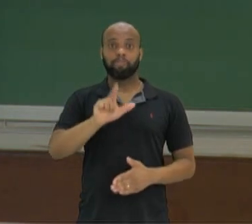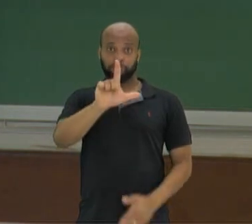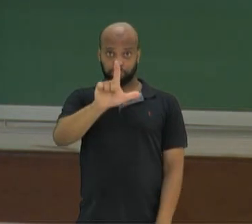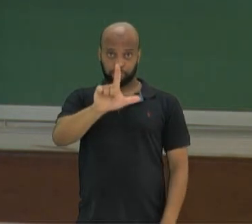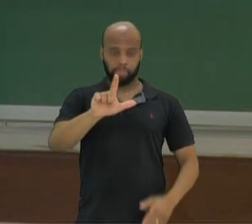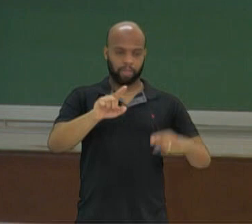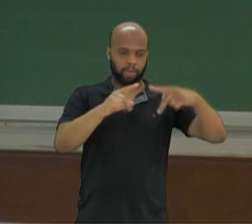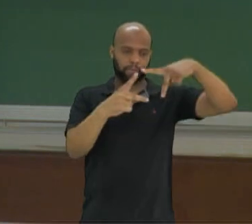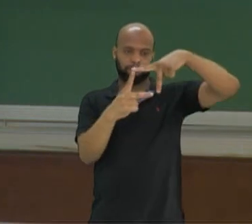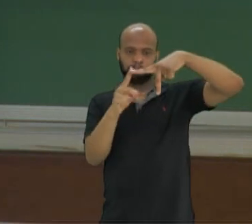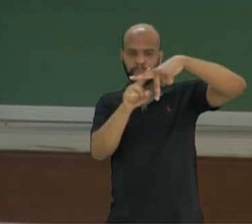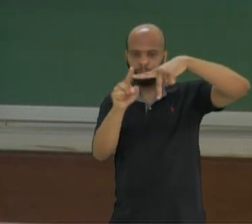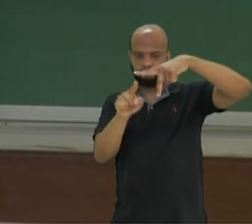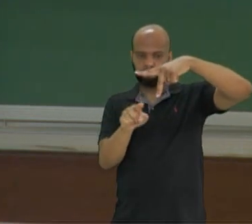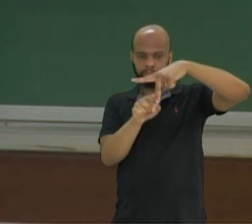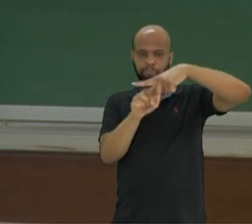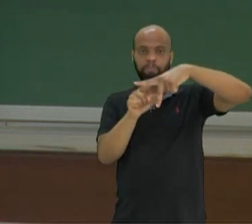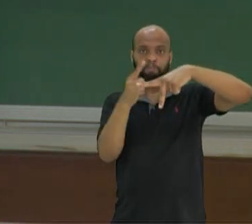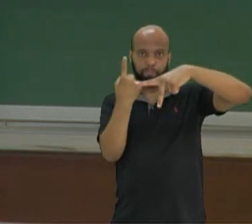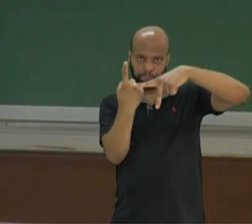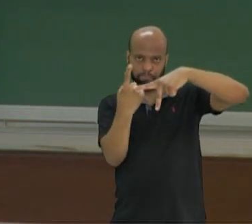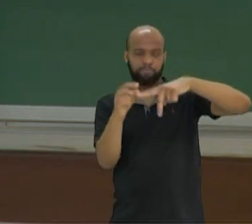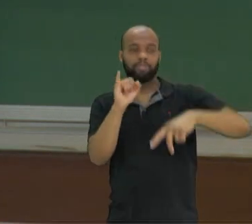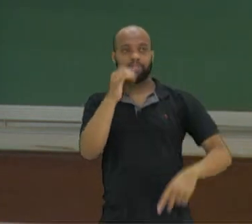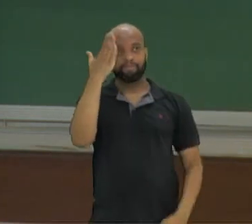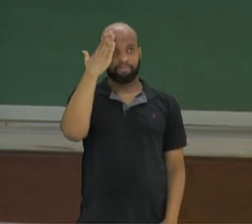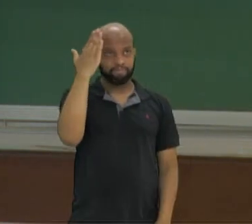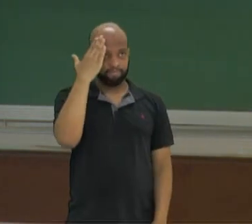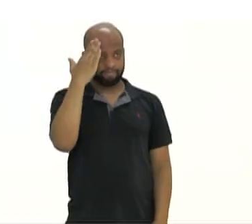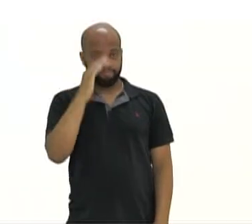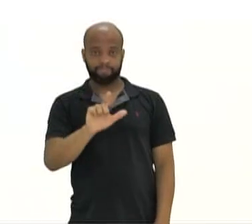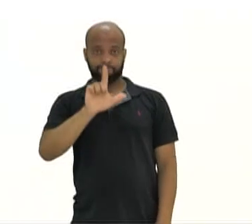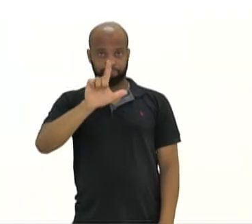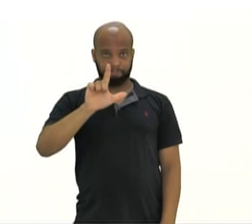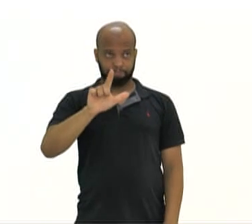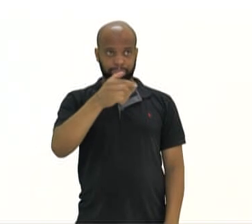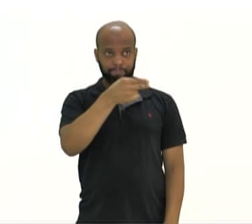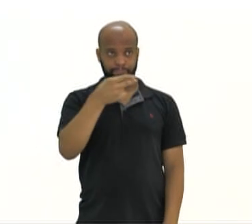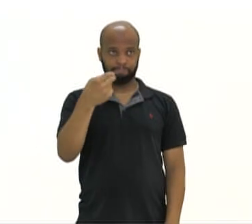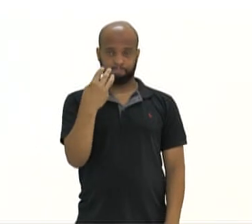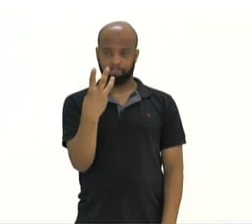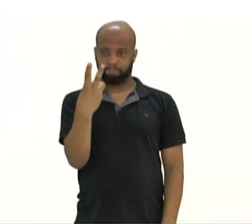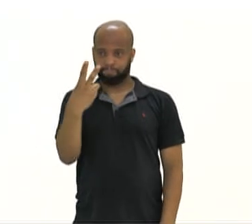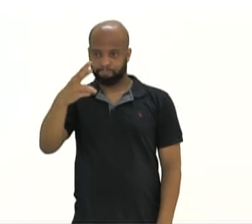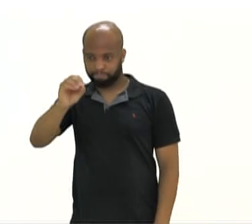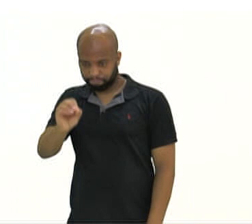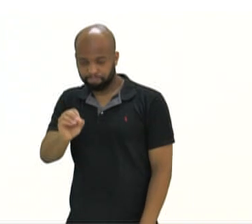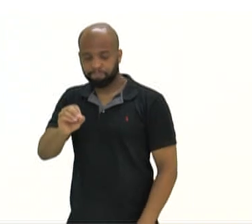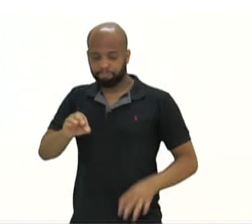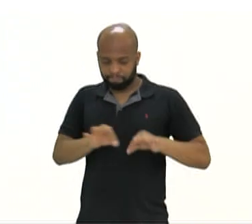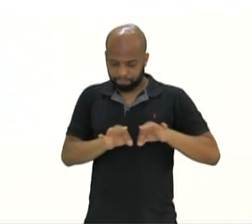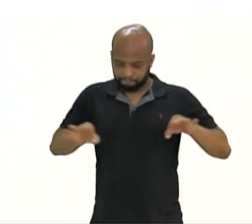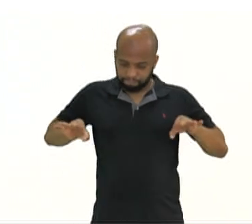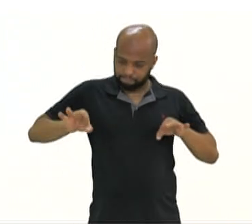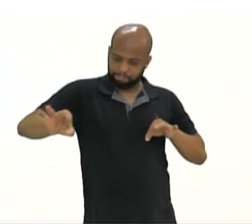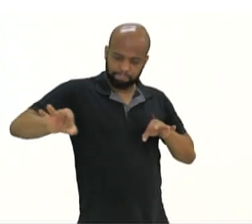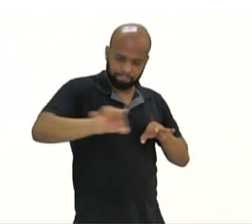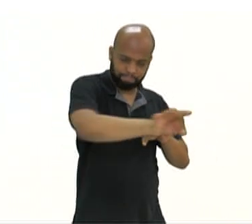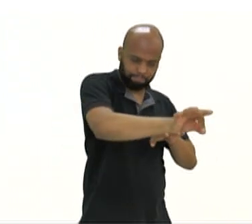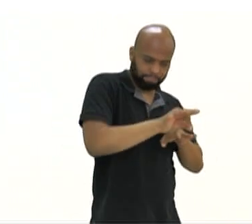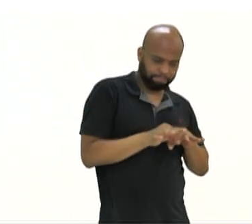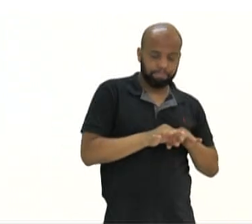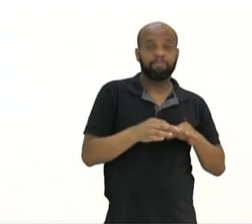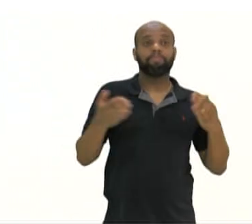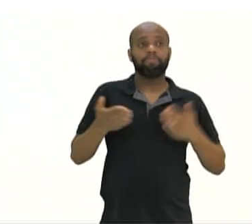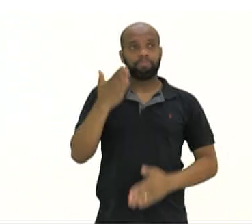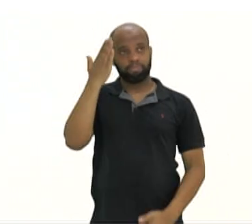Agora, se nós temos o quadrado e o quarteirão é quadrado, basta a gente pegar o